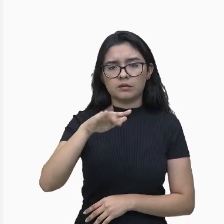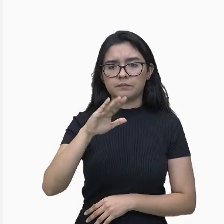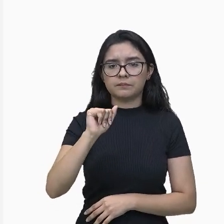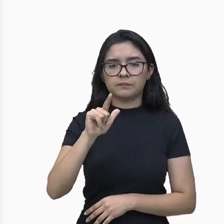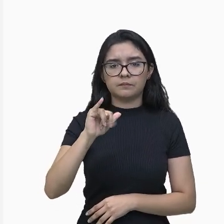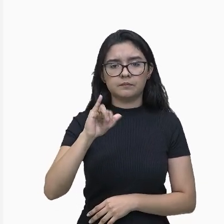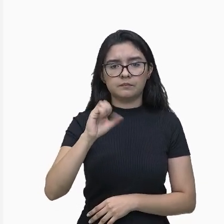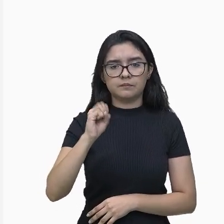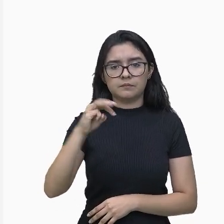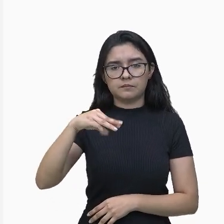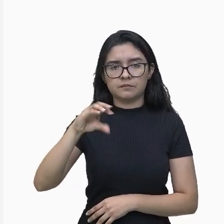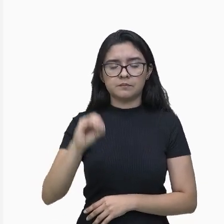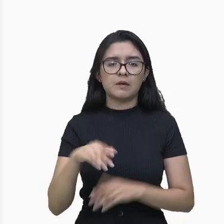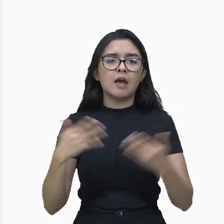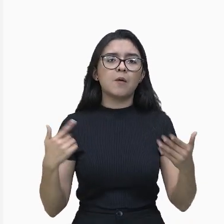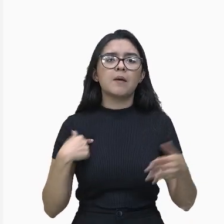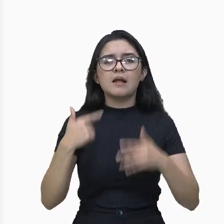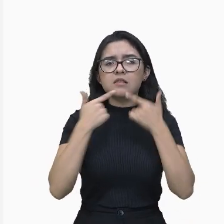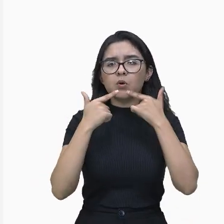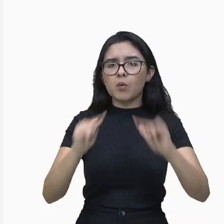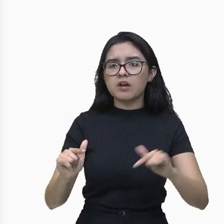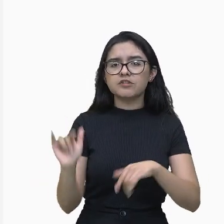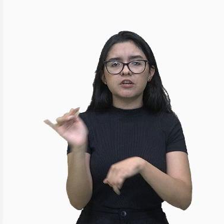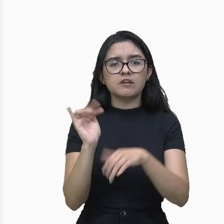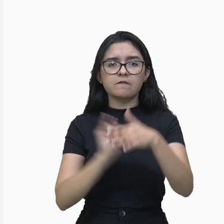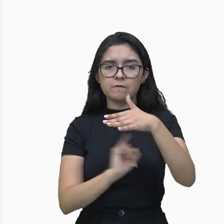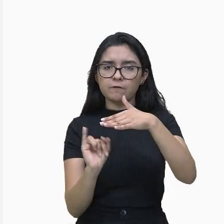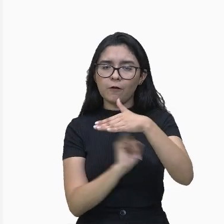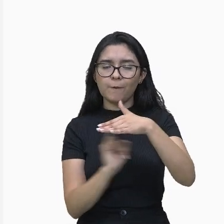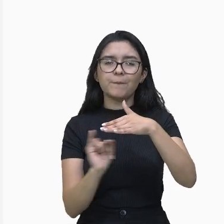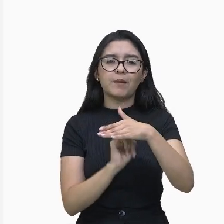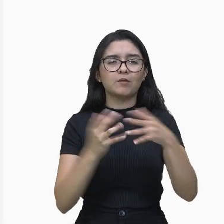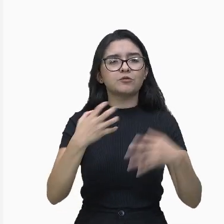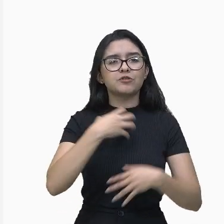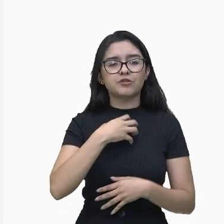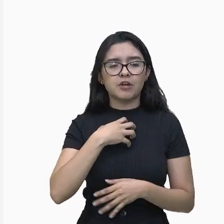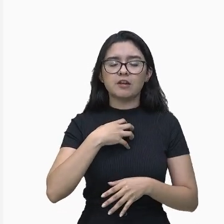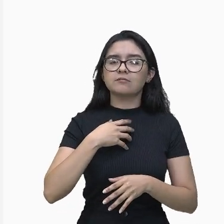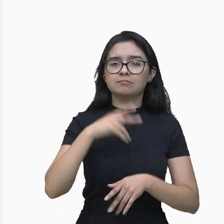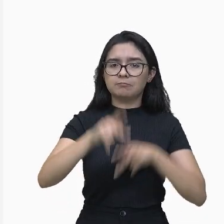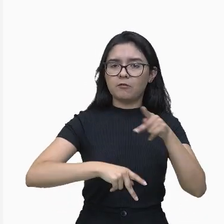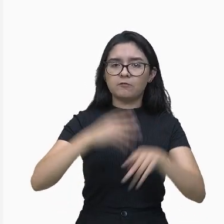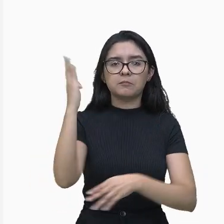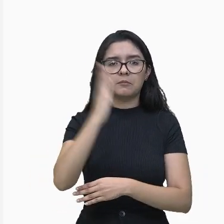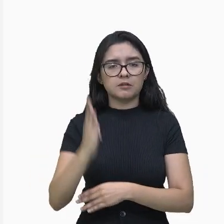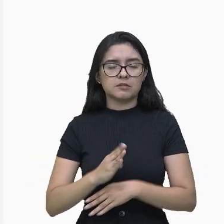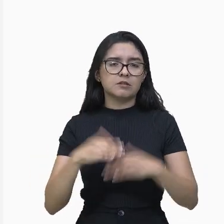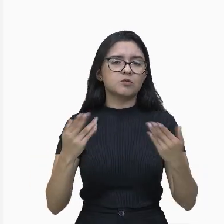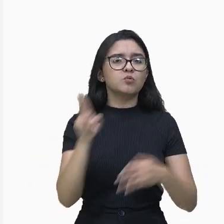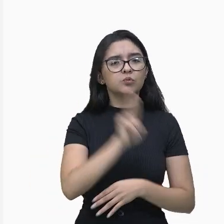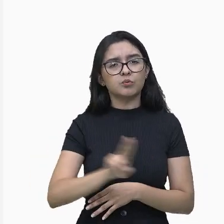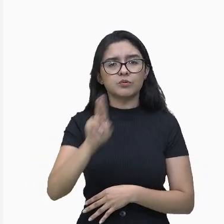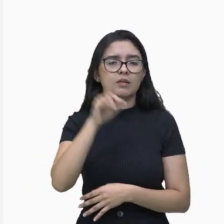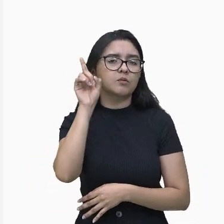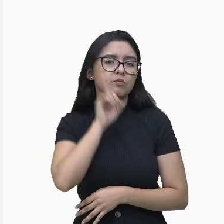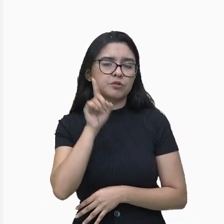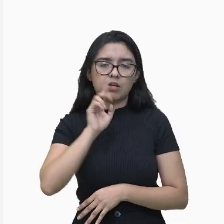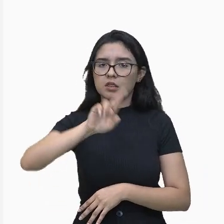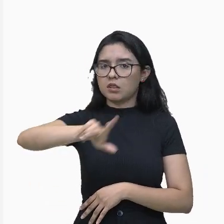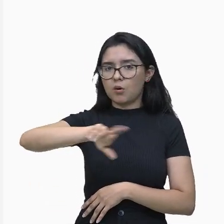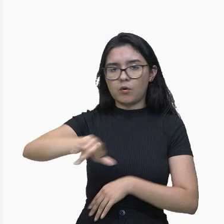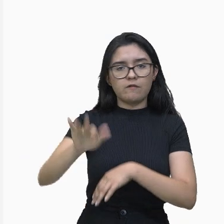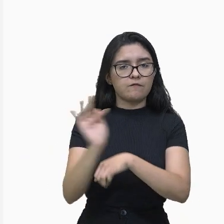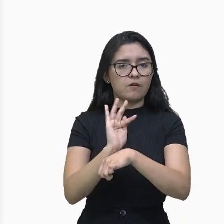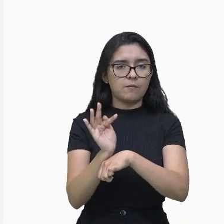Popular certo da forma como brasileiro como cidadão aquela linguagem do dia a dia não a formal então